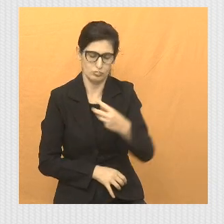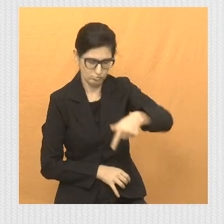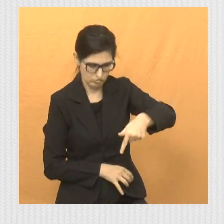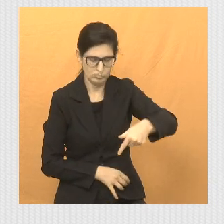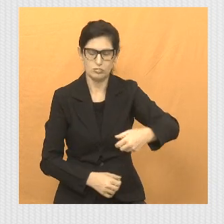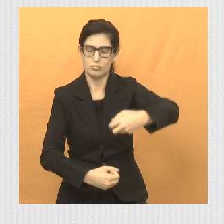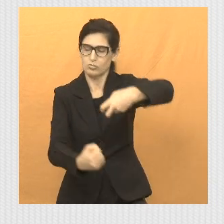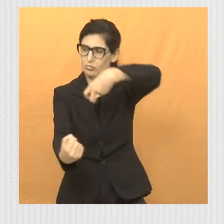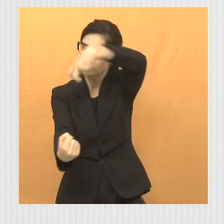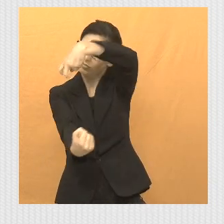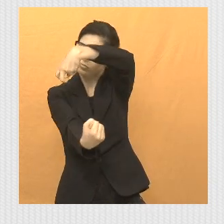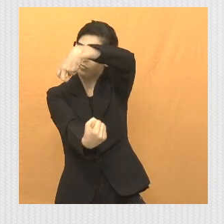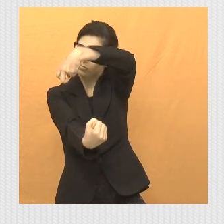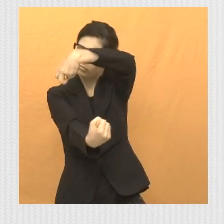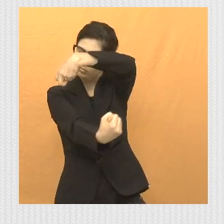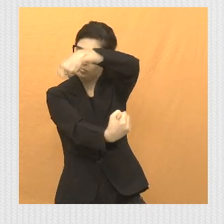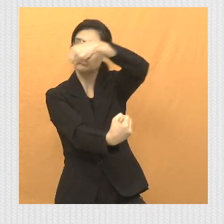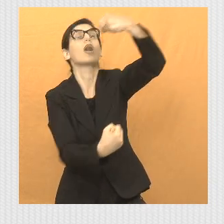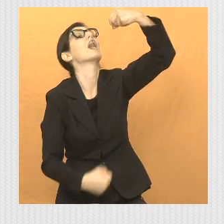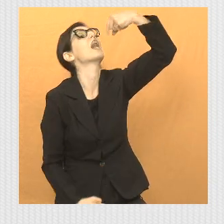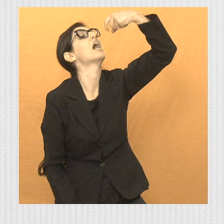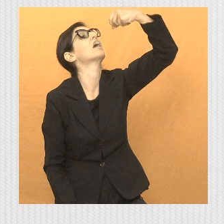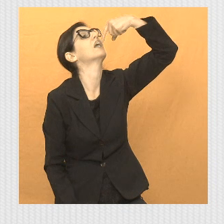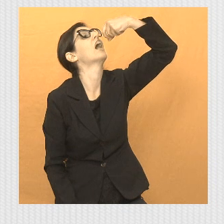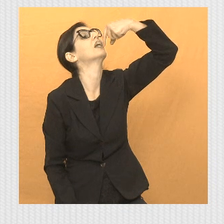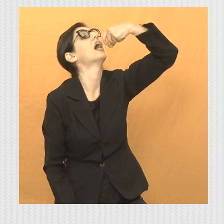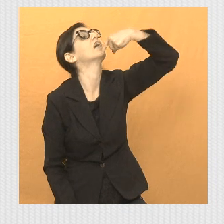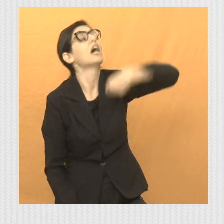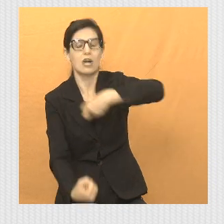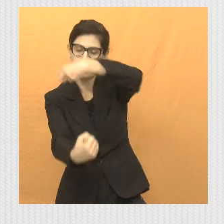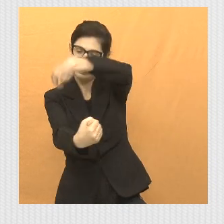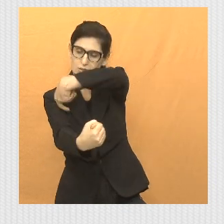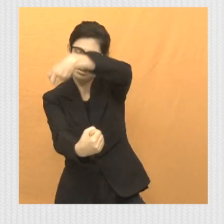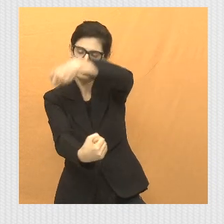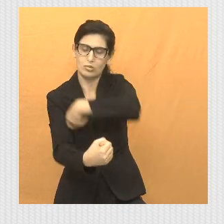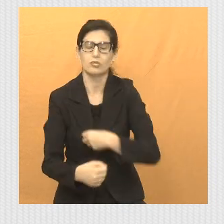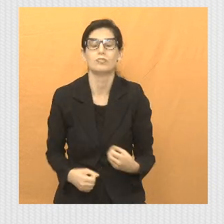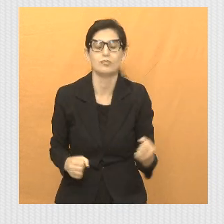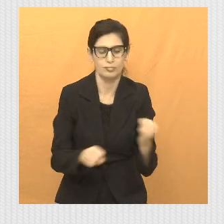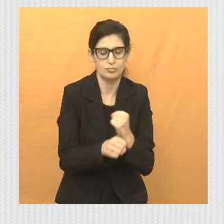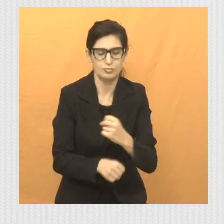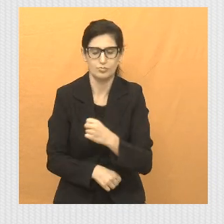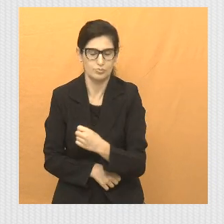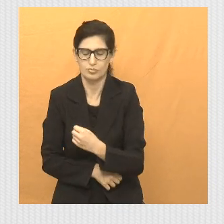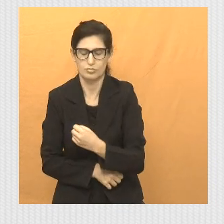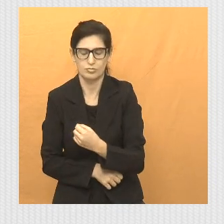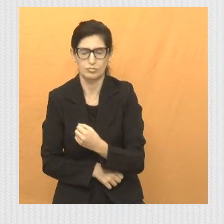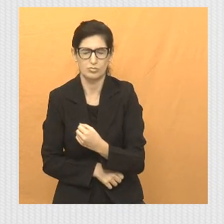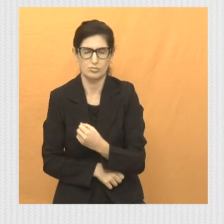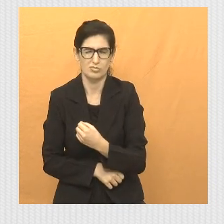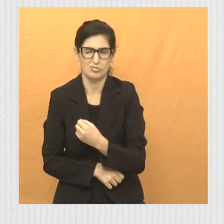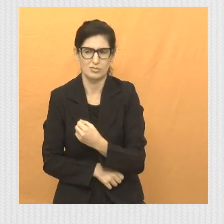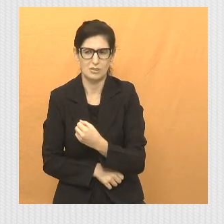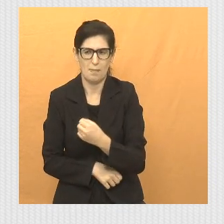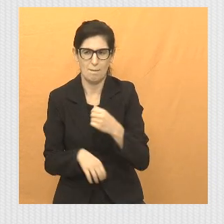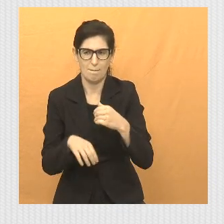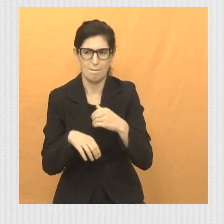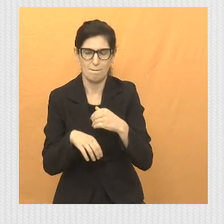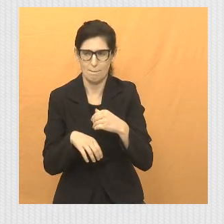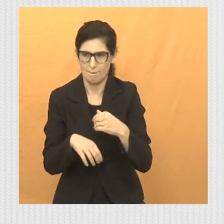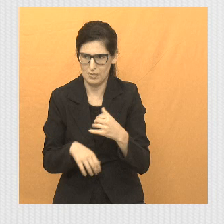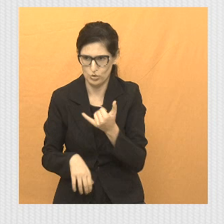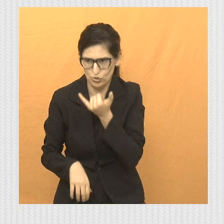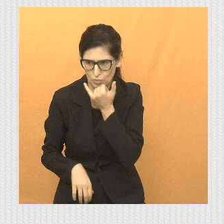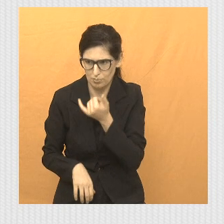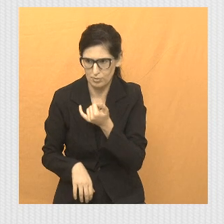161.837 vacinas, e o primeiro quadrimestre de 2019 com 60.903 vacinas. Essa diferença